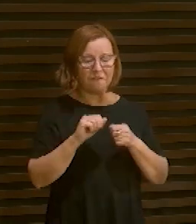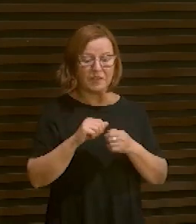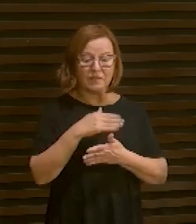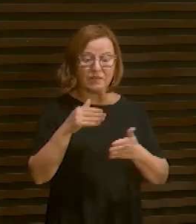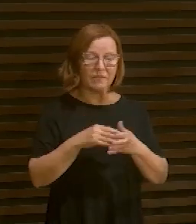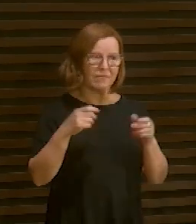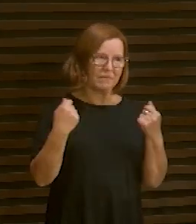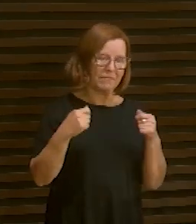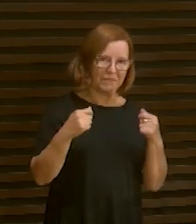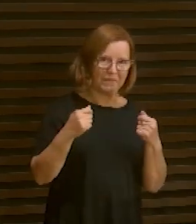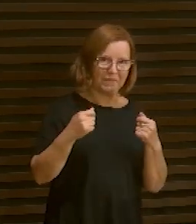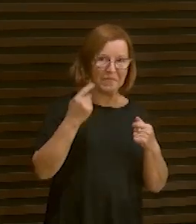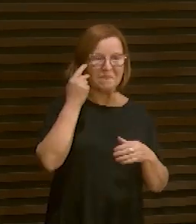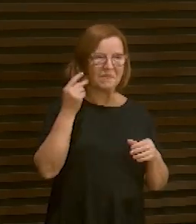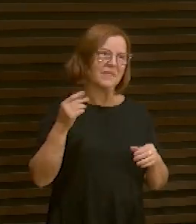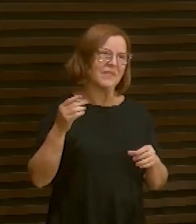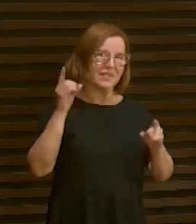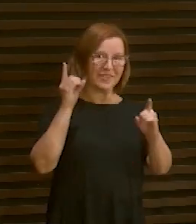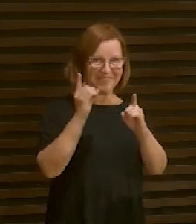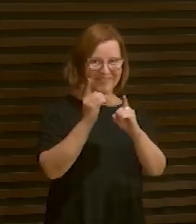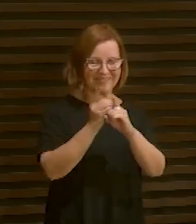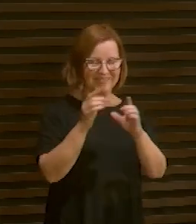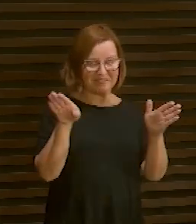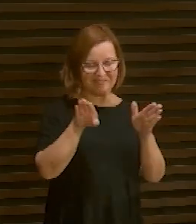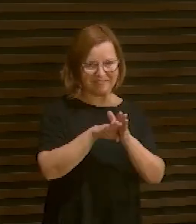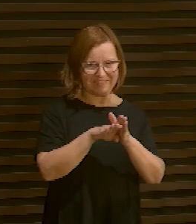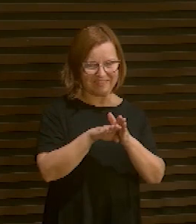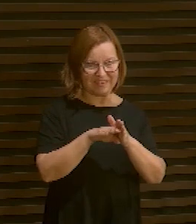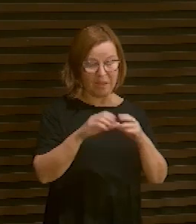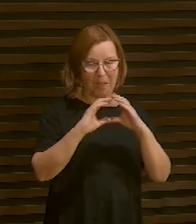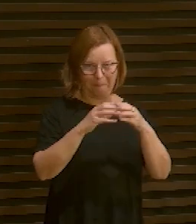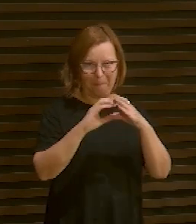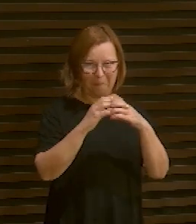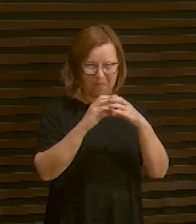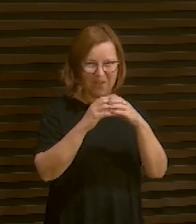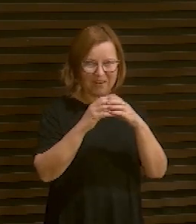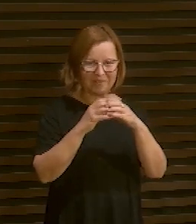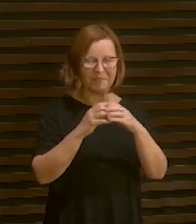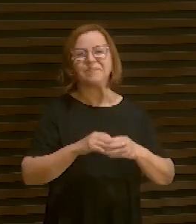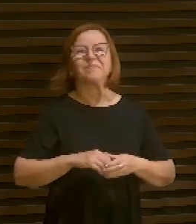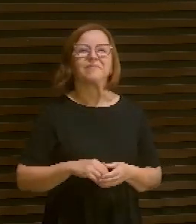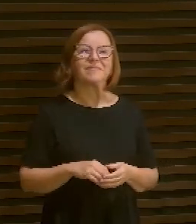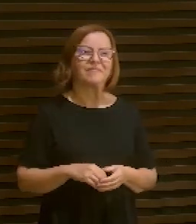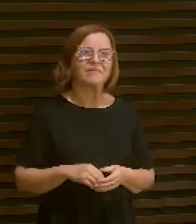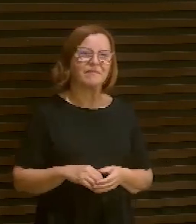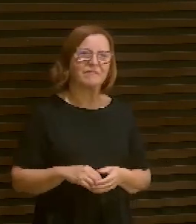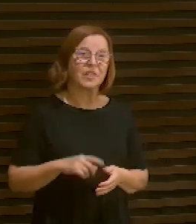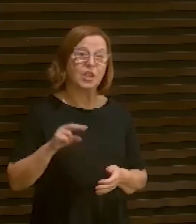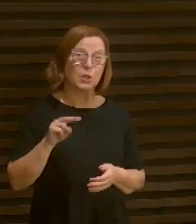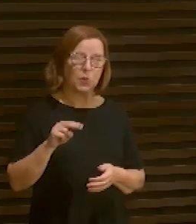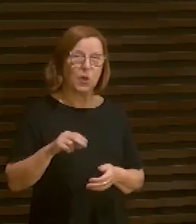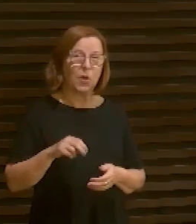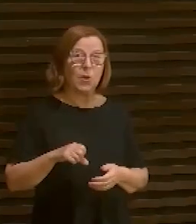necessários para chegar até a bola, como se estivesse fisicamente no